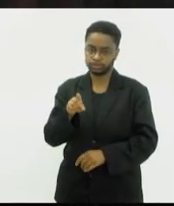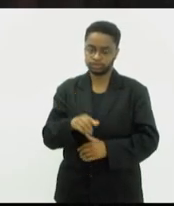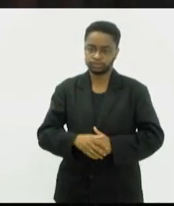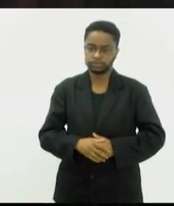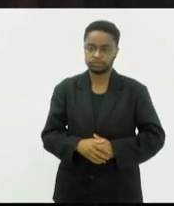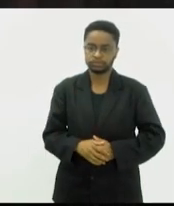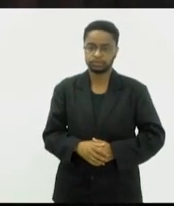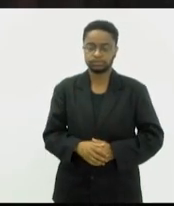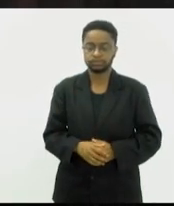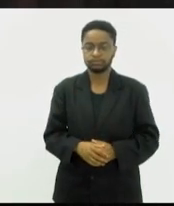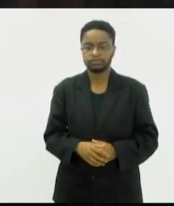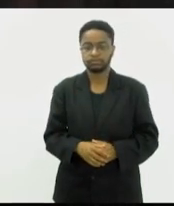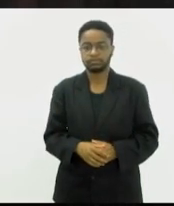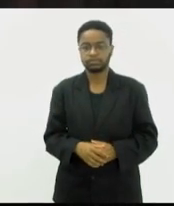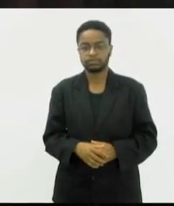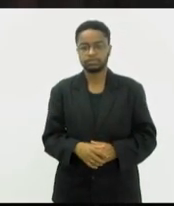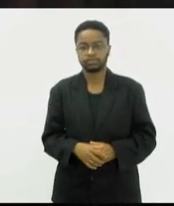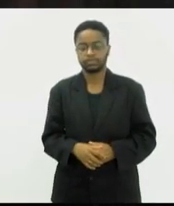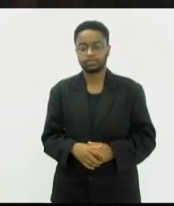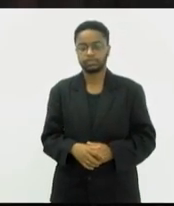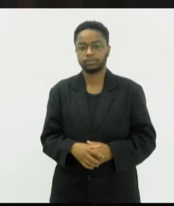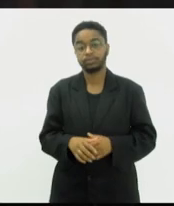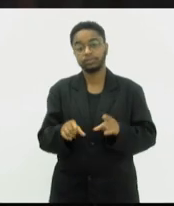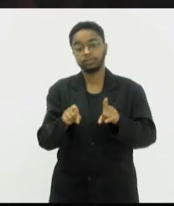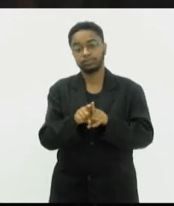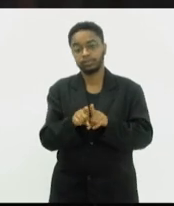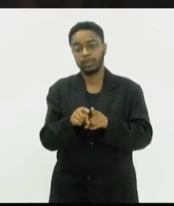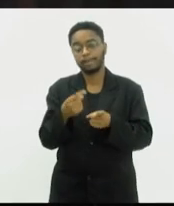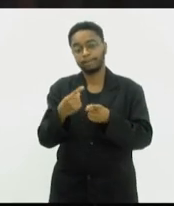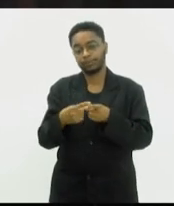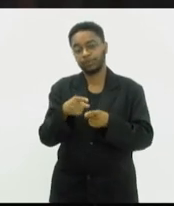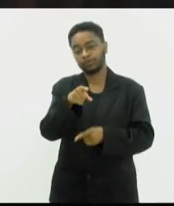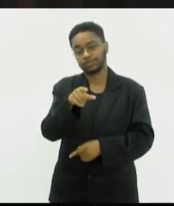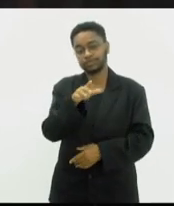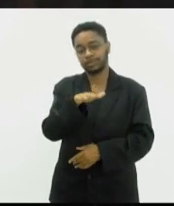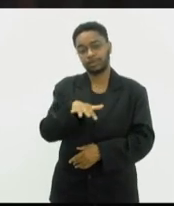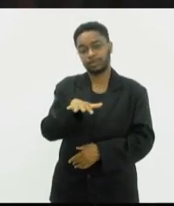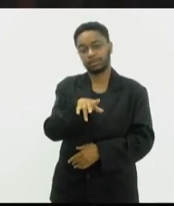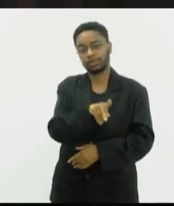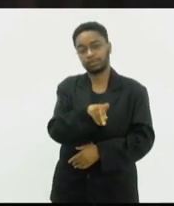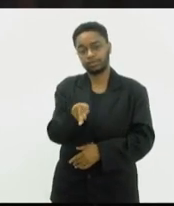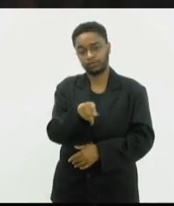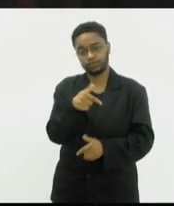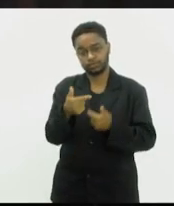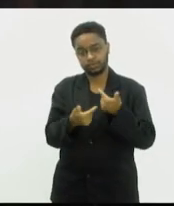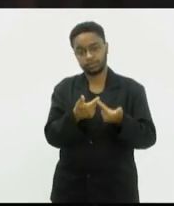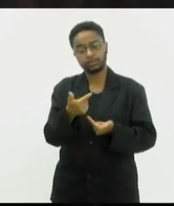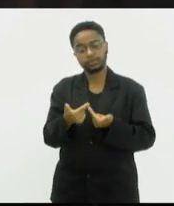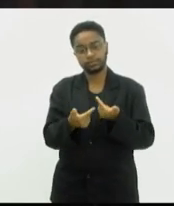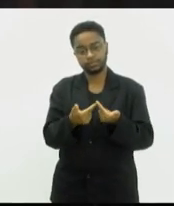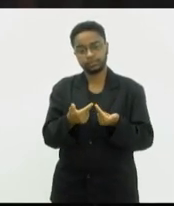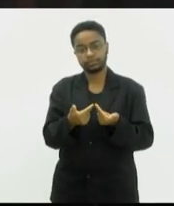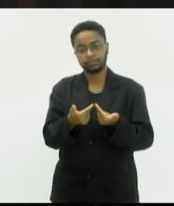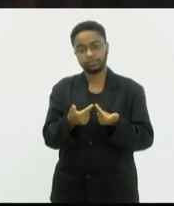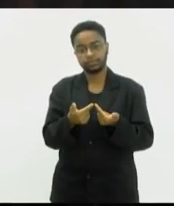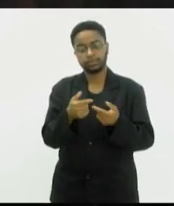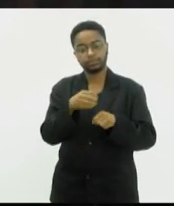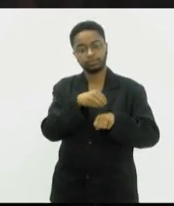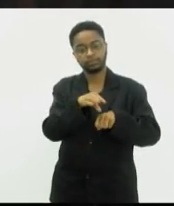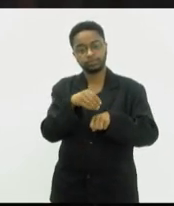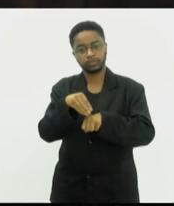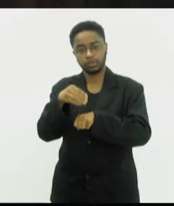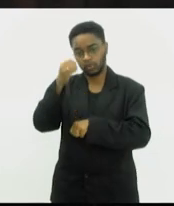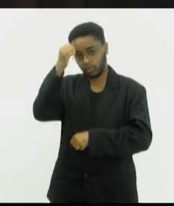Até porque a senhora, no magistério, né, estende muito o seu conhecimento e a